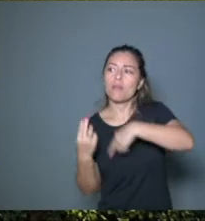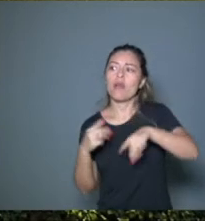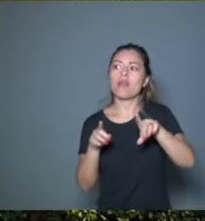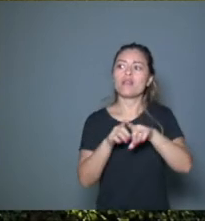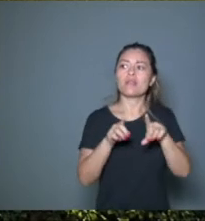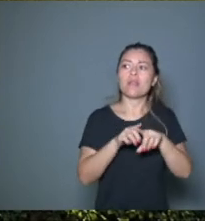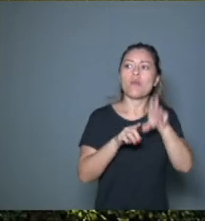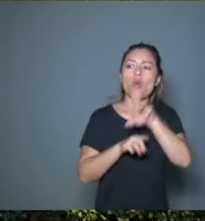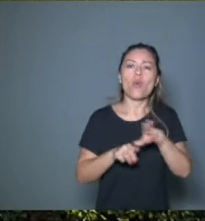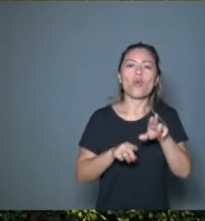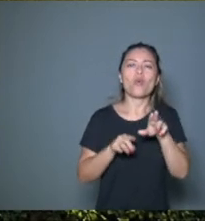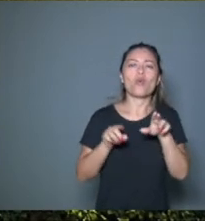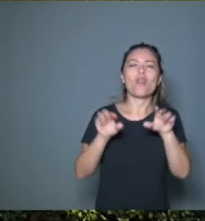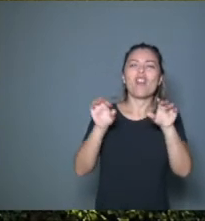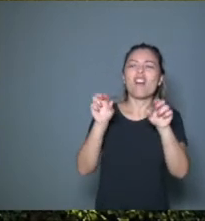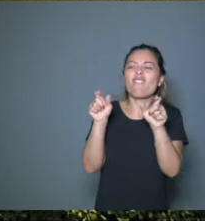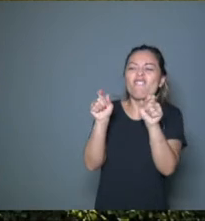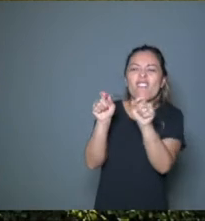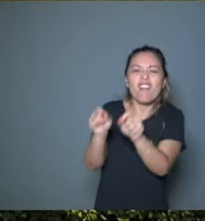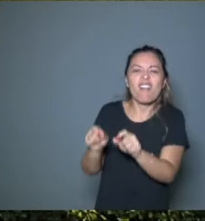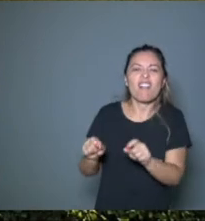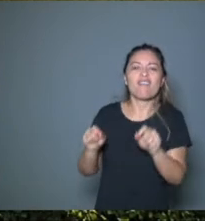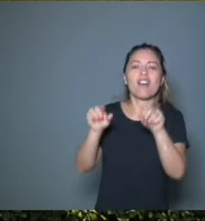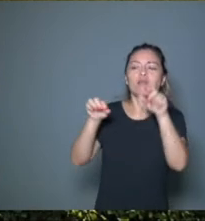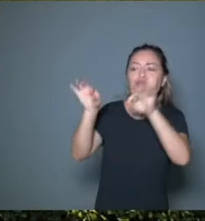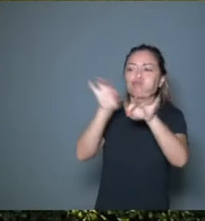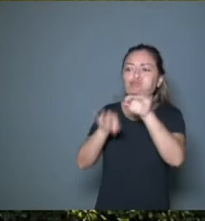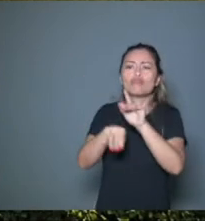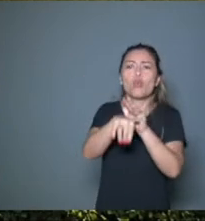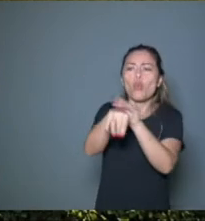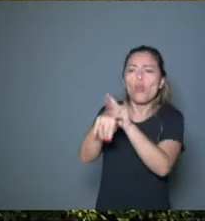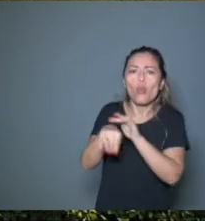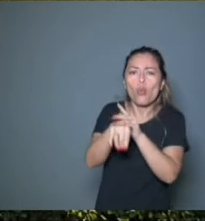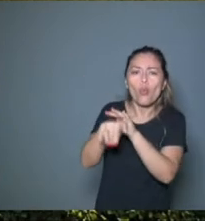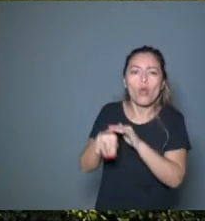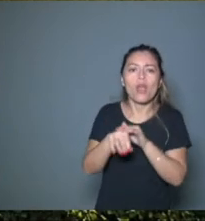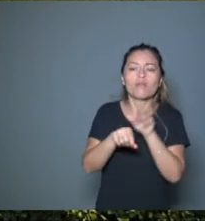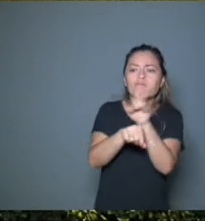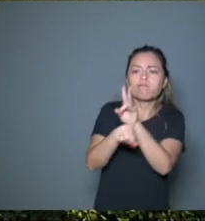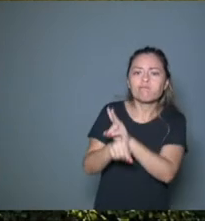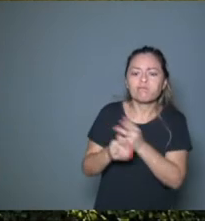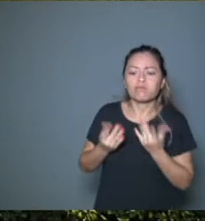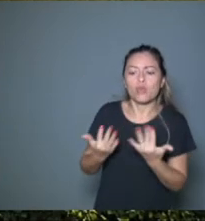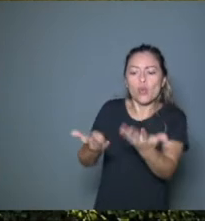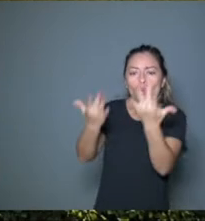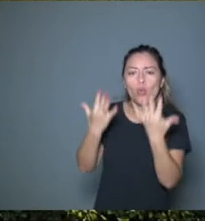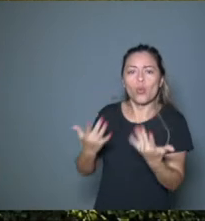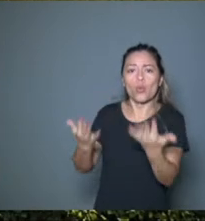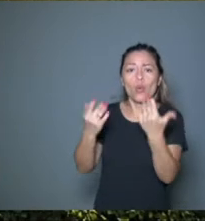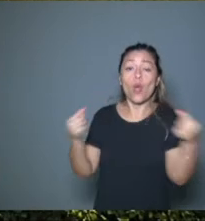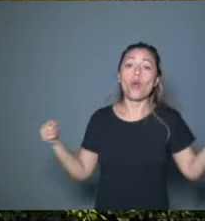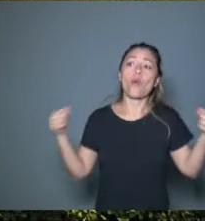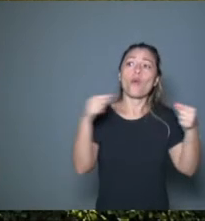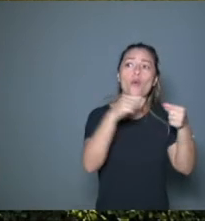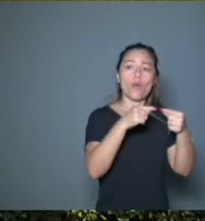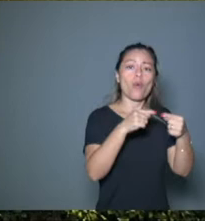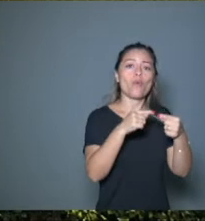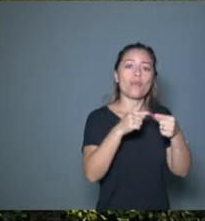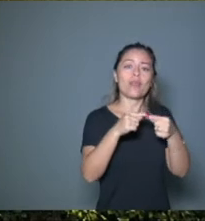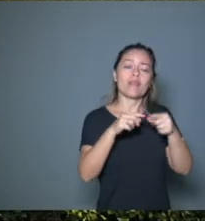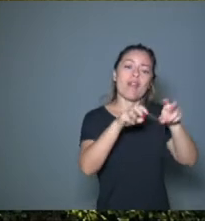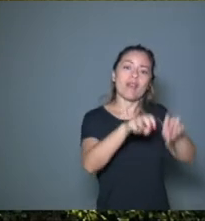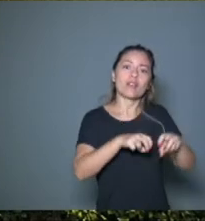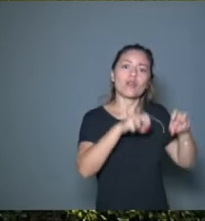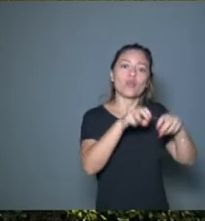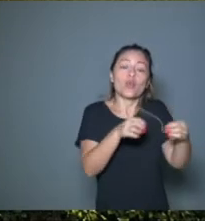manejo integrado de pragas e doenças, todo esse conjunto dinâmico faz parte da agricultura regenerativa,